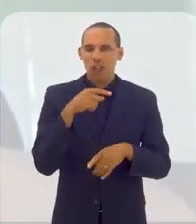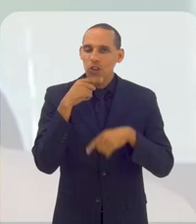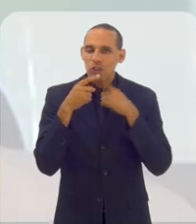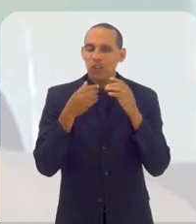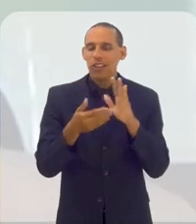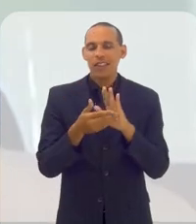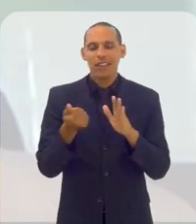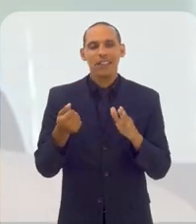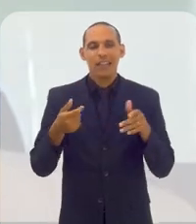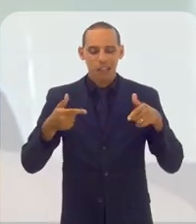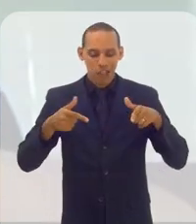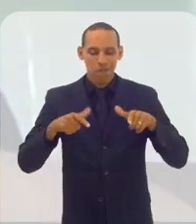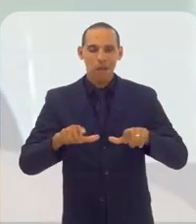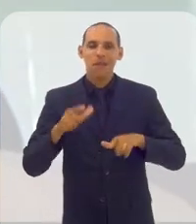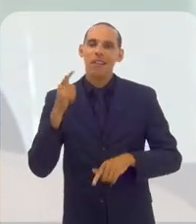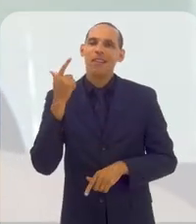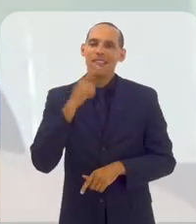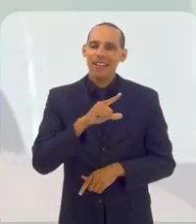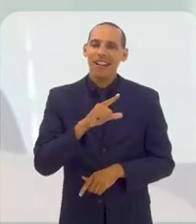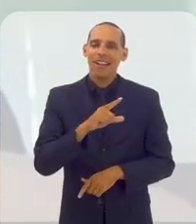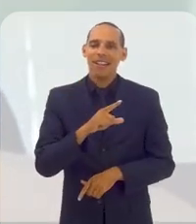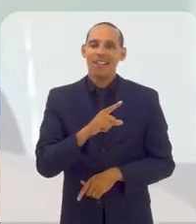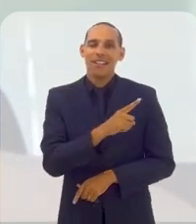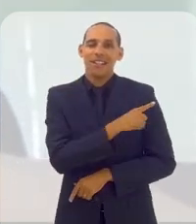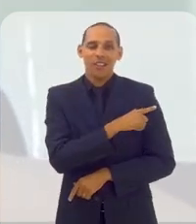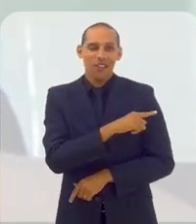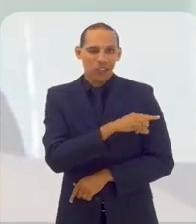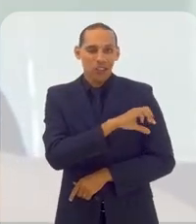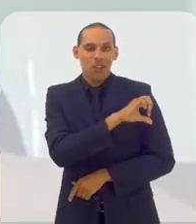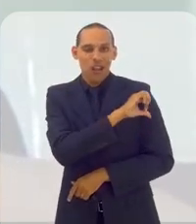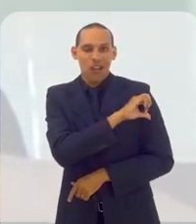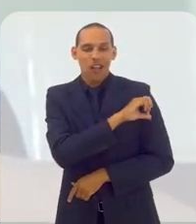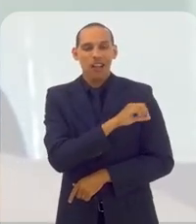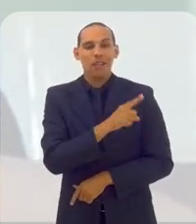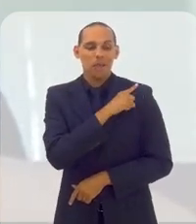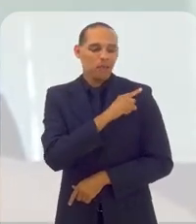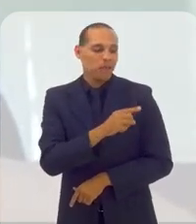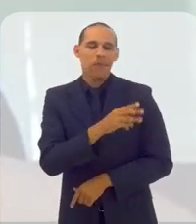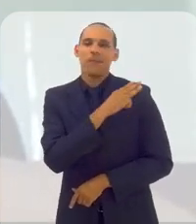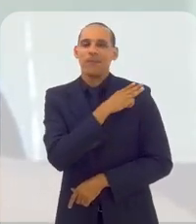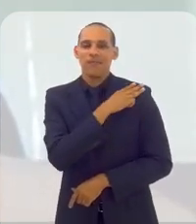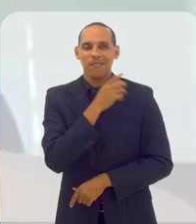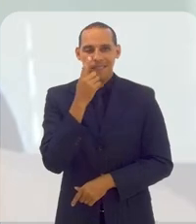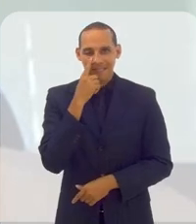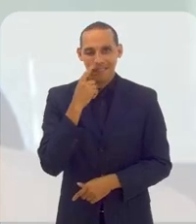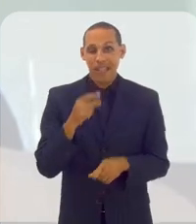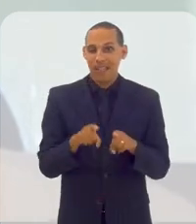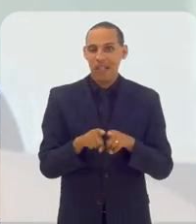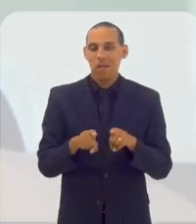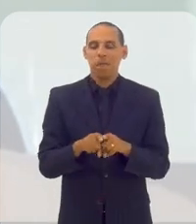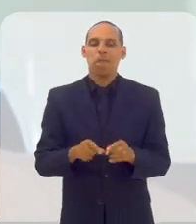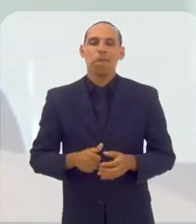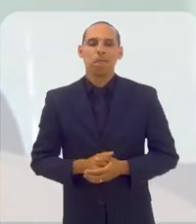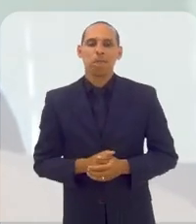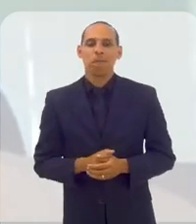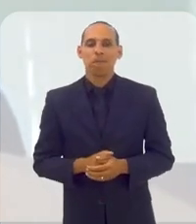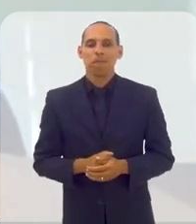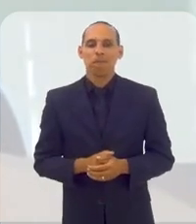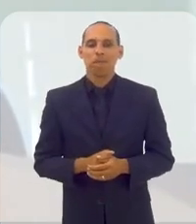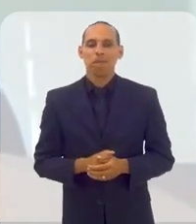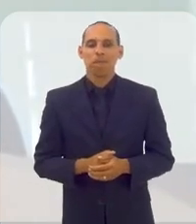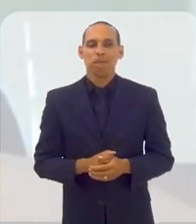aí o diploma do fundamental 2 e do ensino médio além disso a gente tem